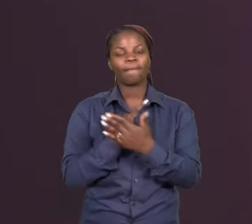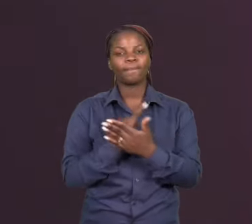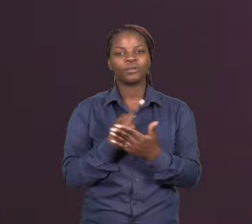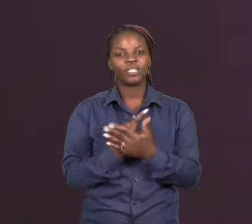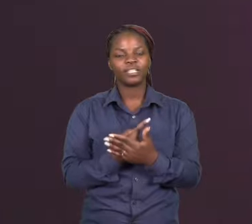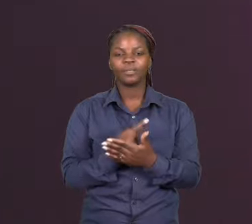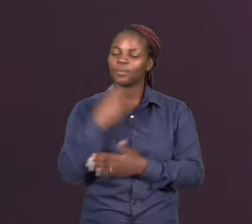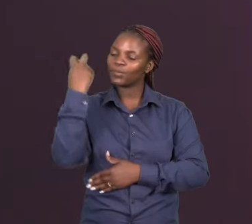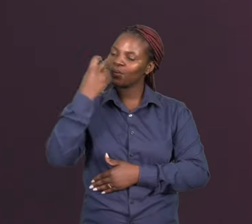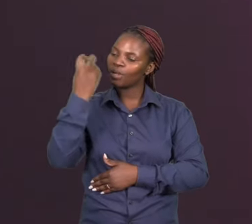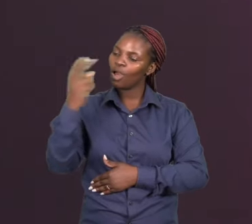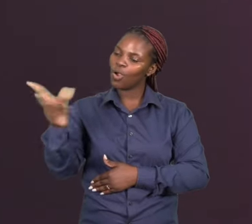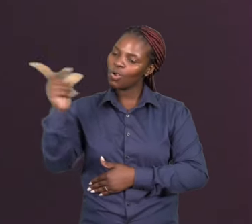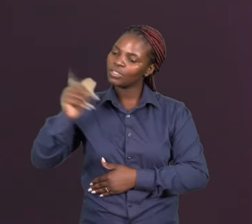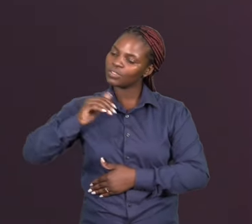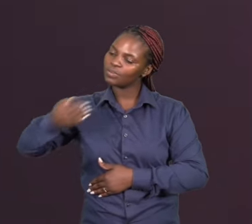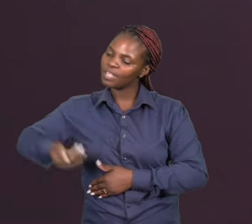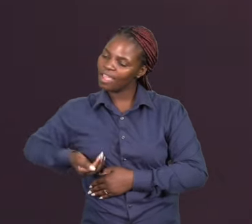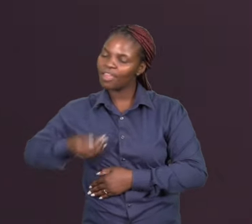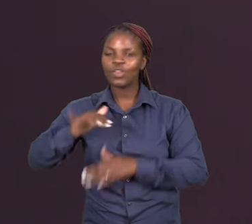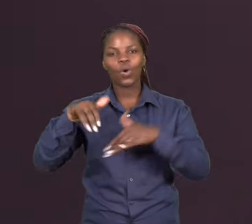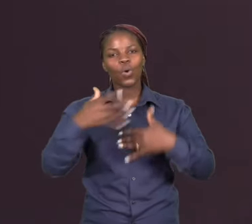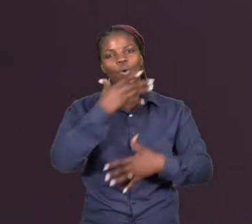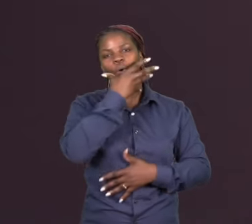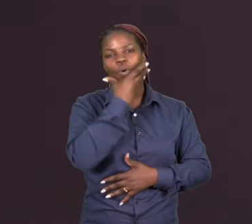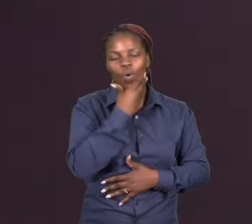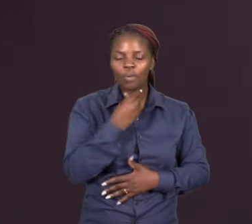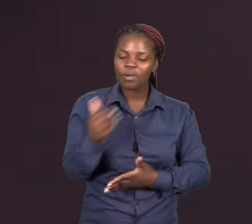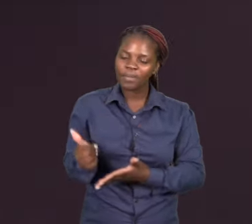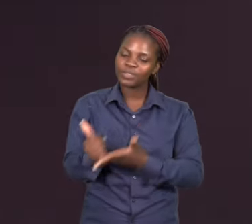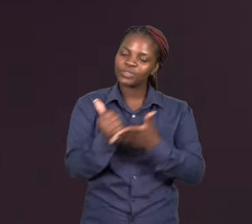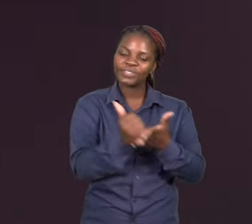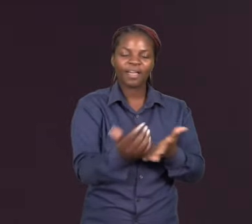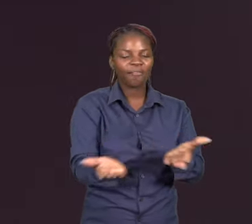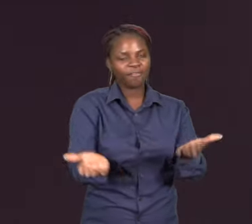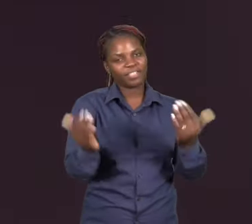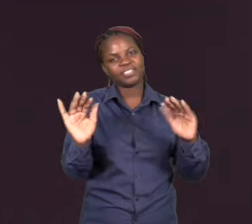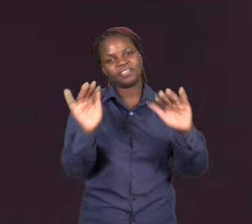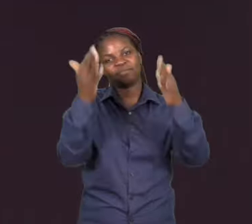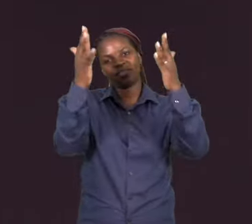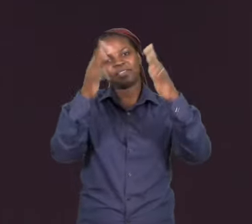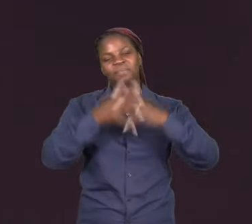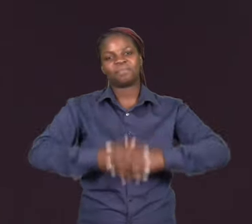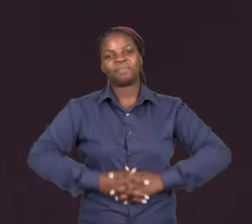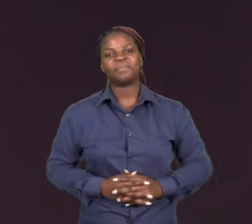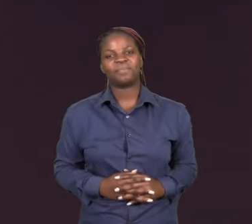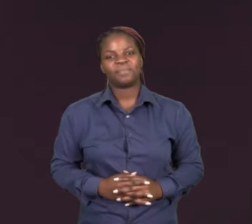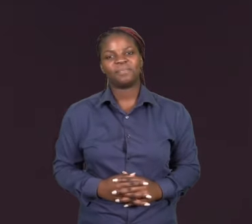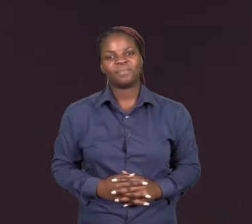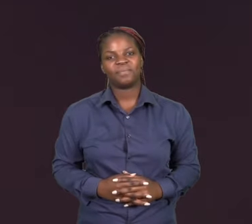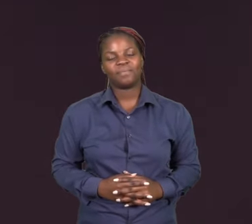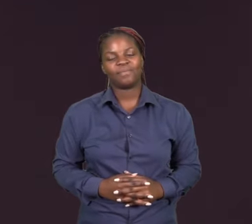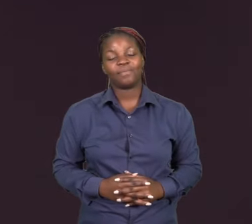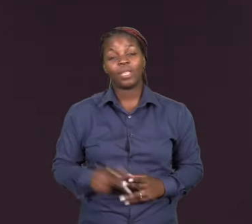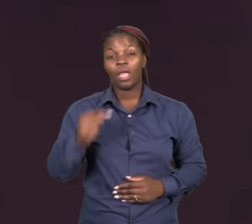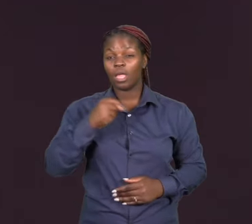mulheres a outros homens para fazermos deste processo o mais facilitado possível eu não poderia em momento